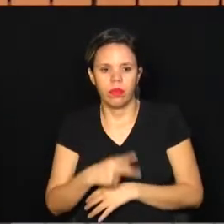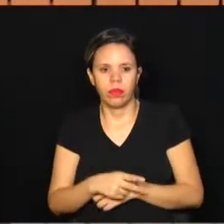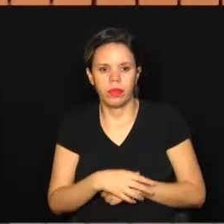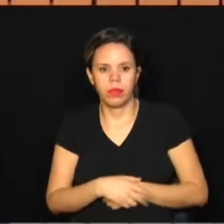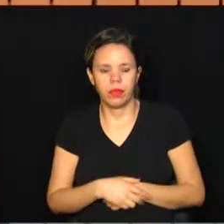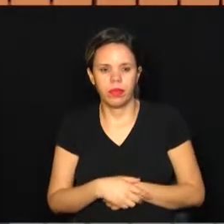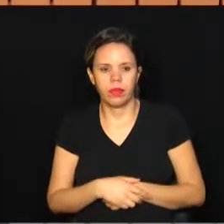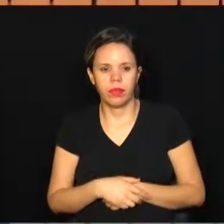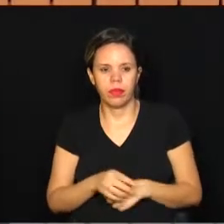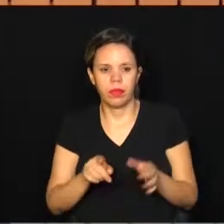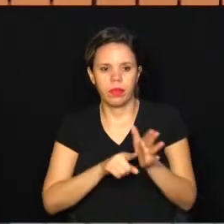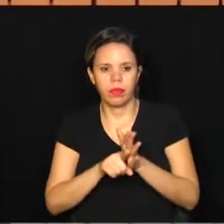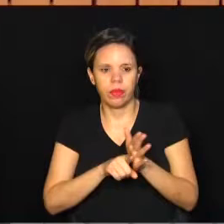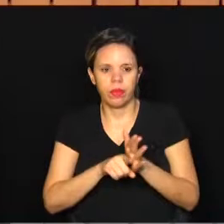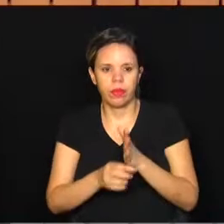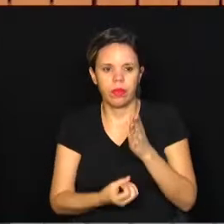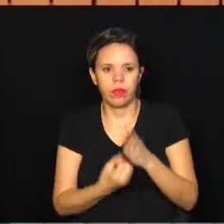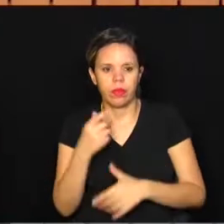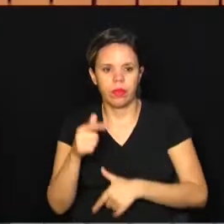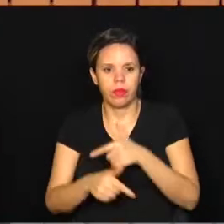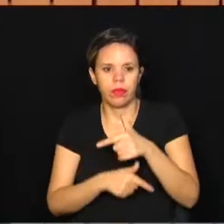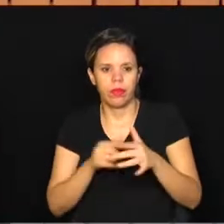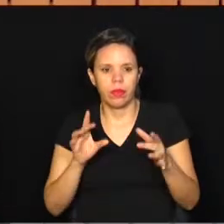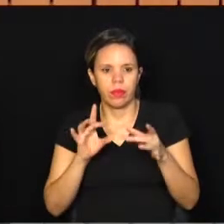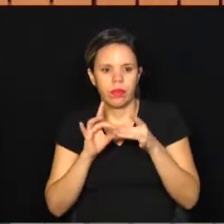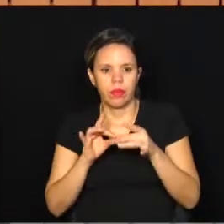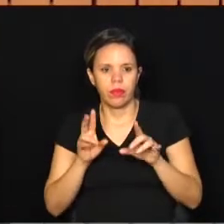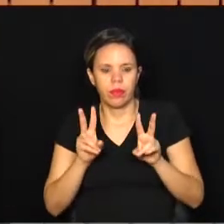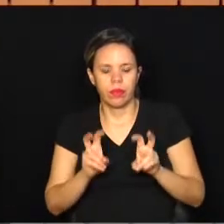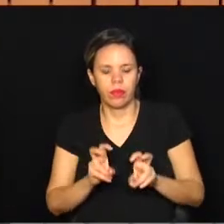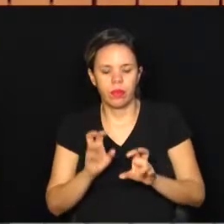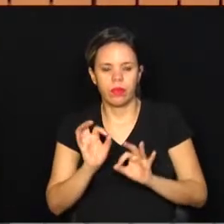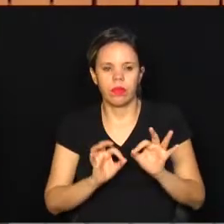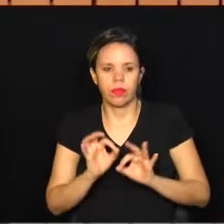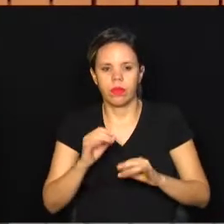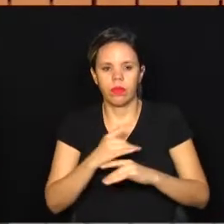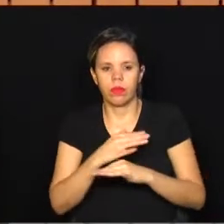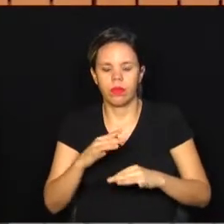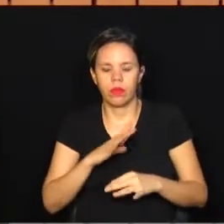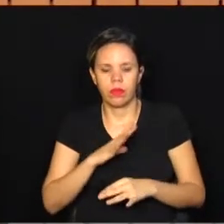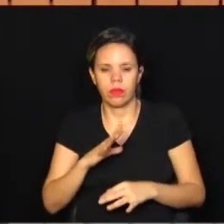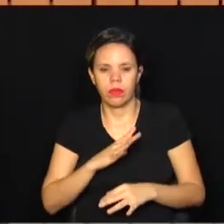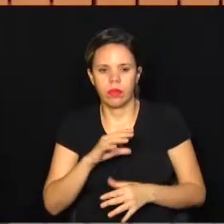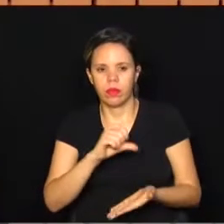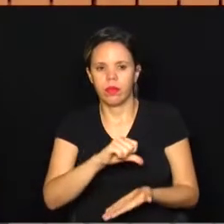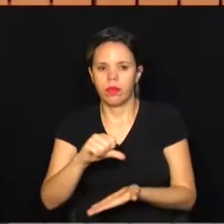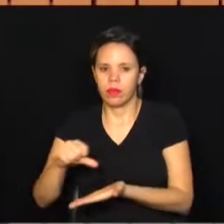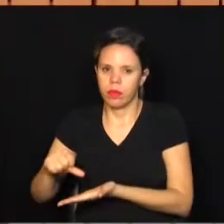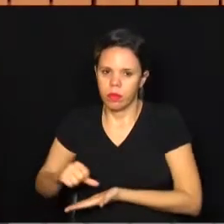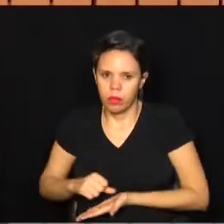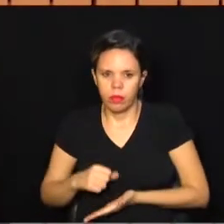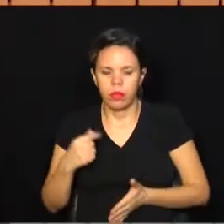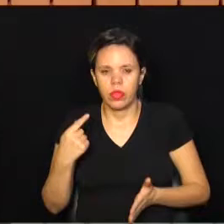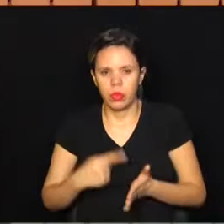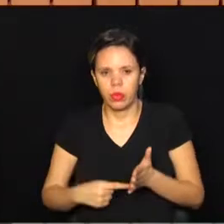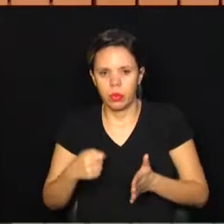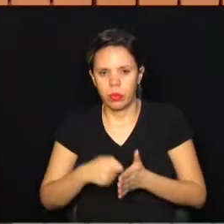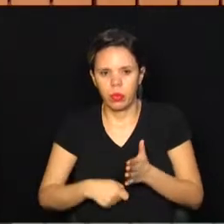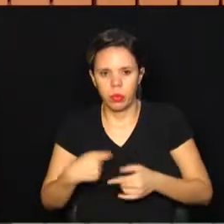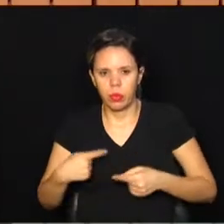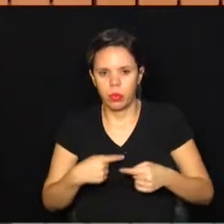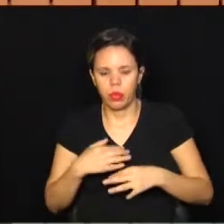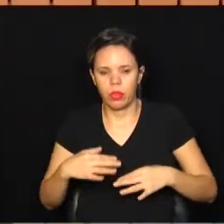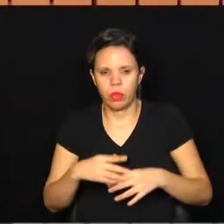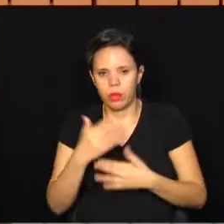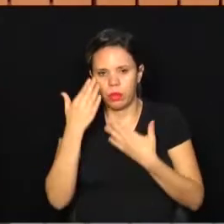É consultora e realiza trabalhos relacionados a planos diretores, zoneamentos e políticas urbanas.